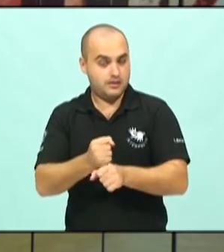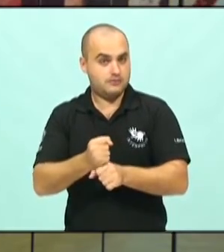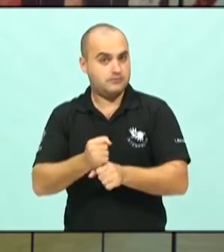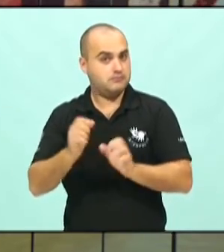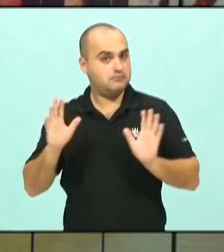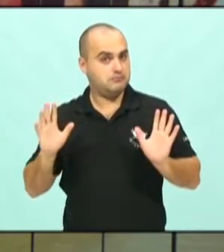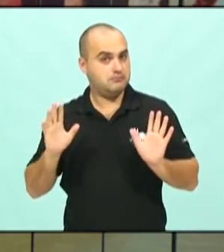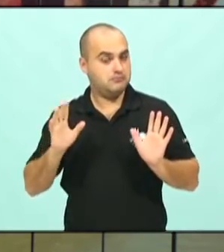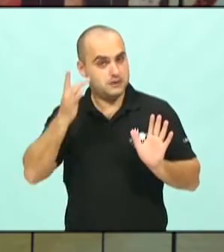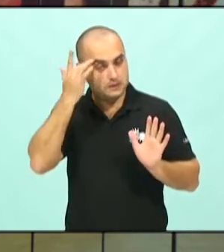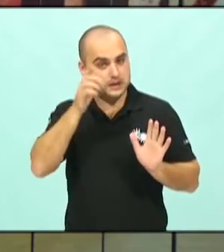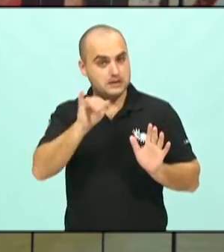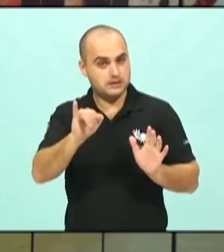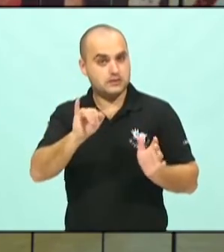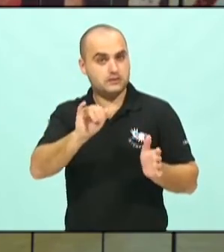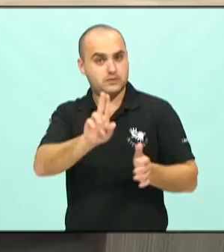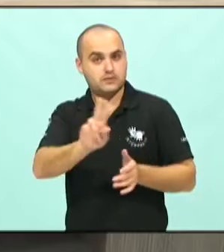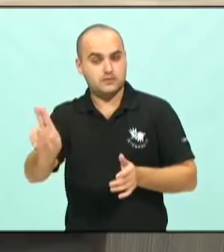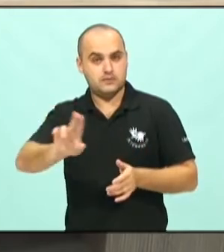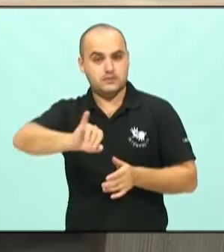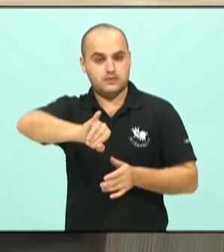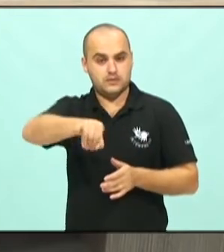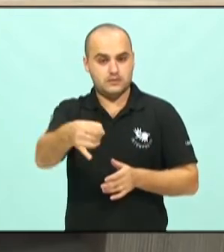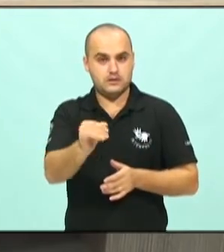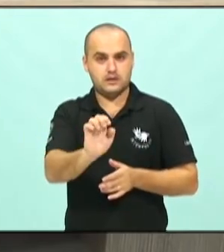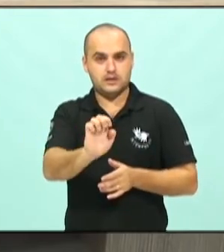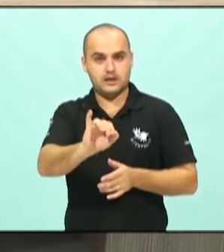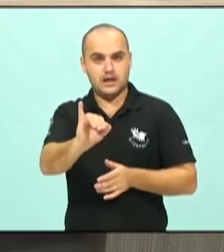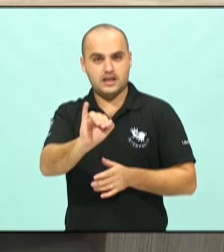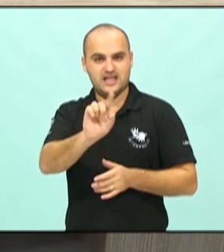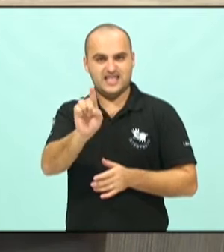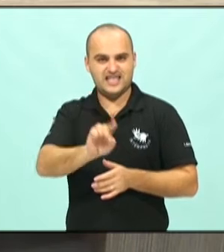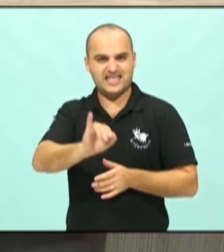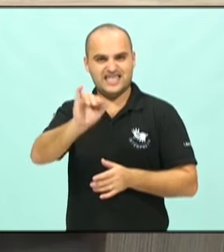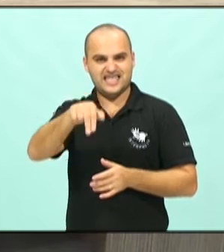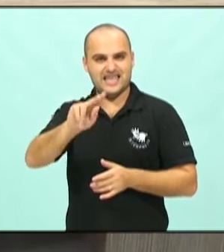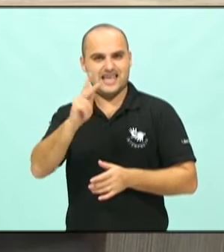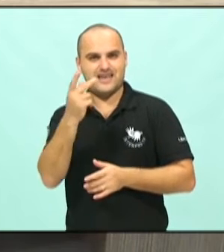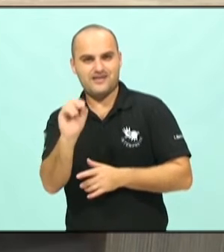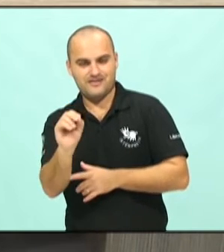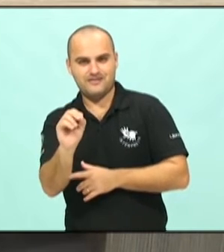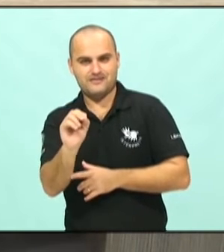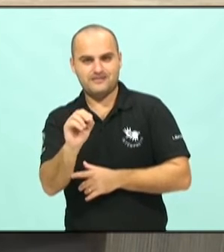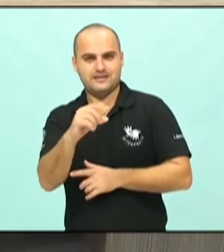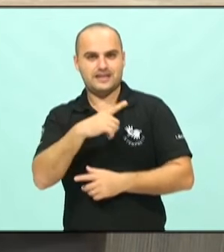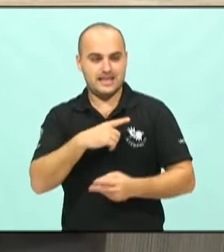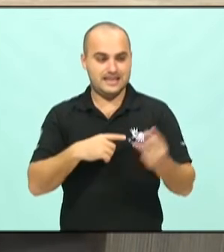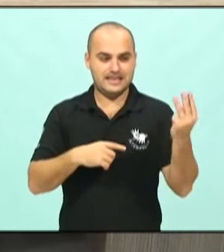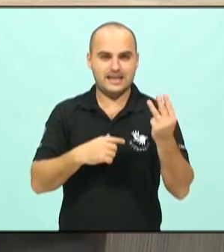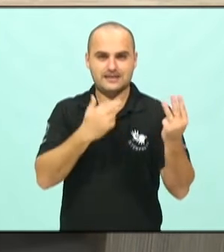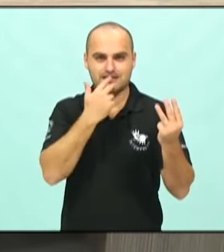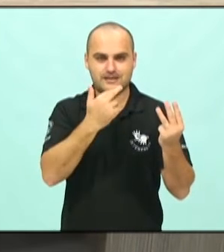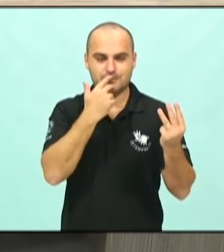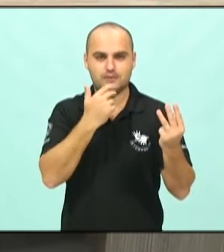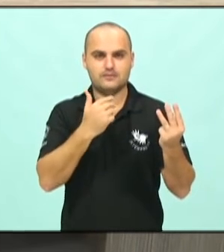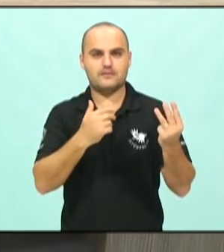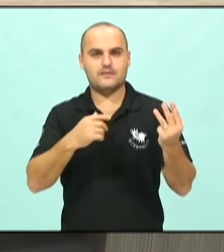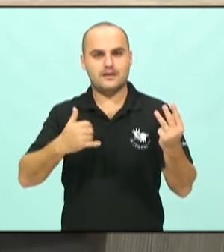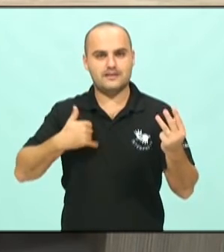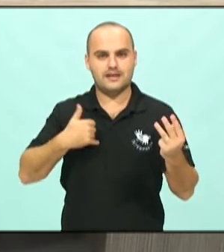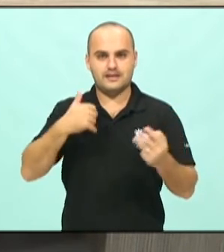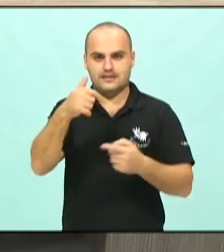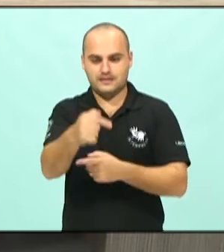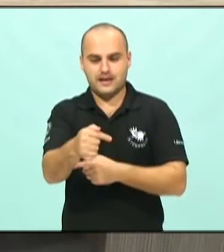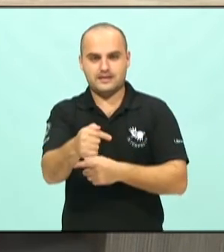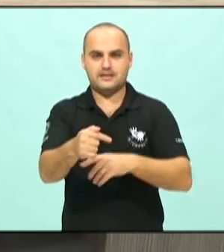adequado esse nome ainda, a gente está estudando o melhor nome, o GEIzinho, que é para os menores, criar 3 modalidades para a faixa etária entre 7 e 9